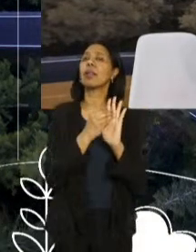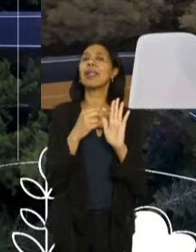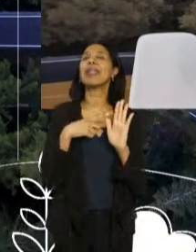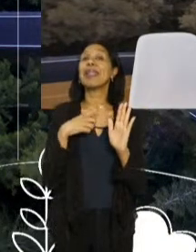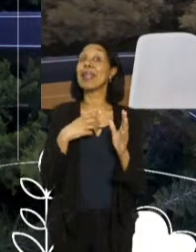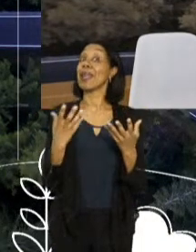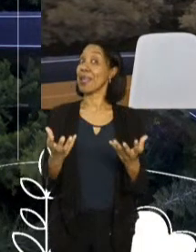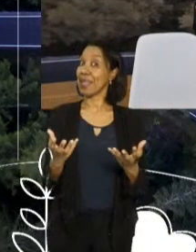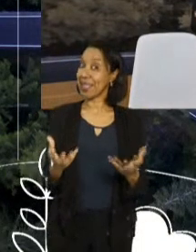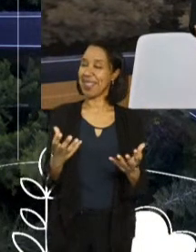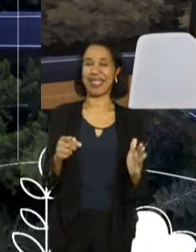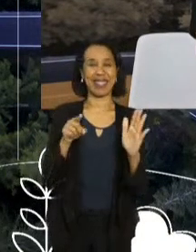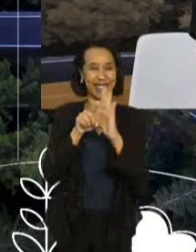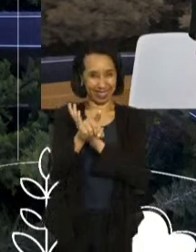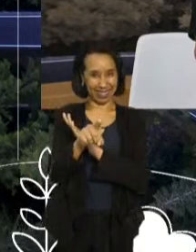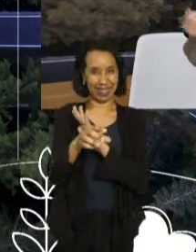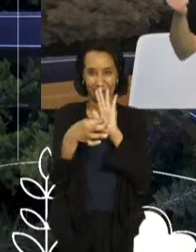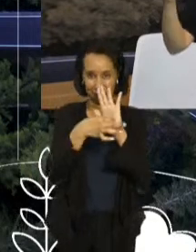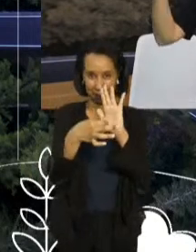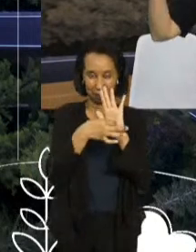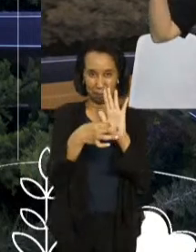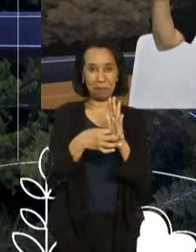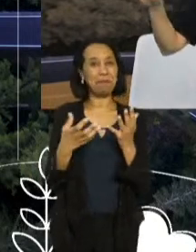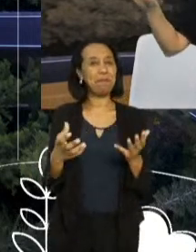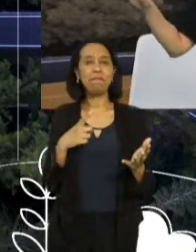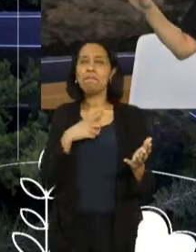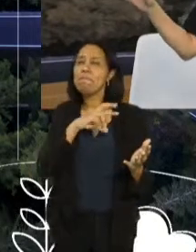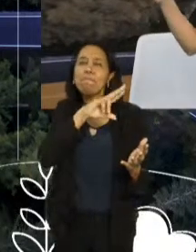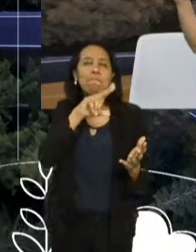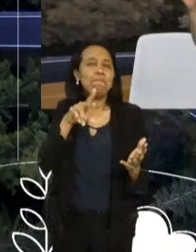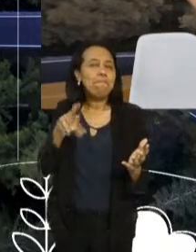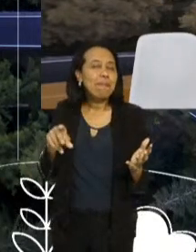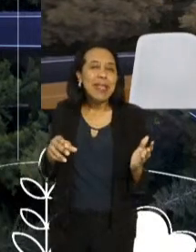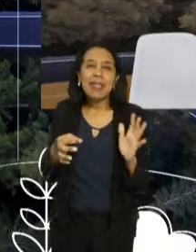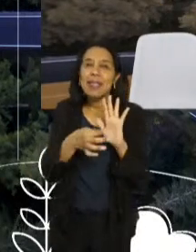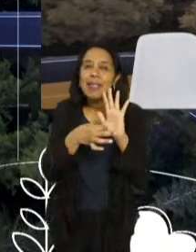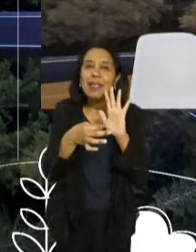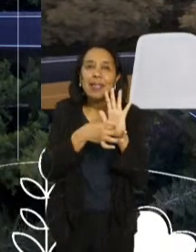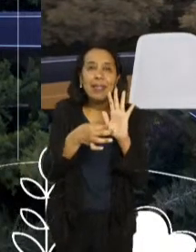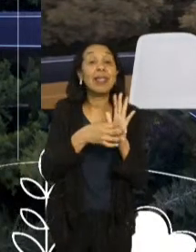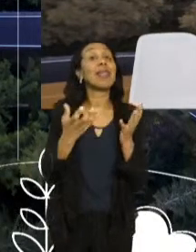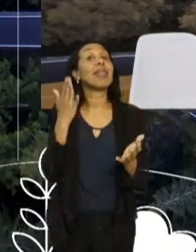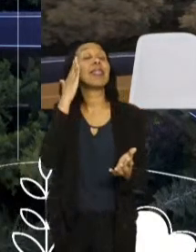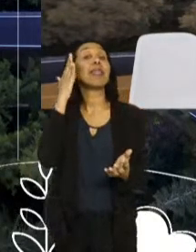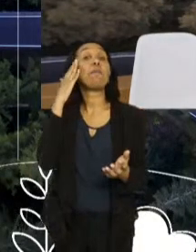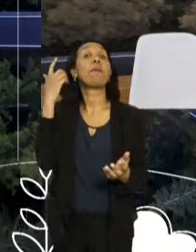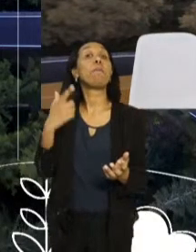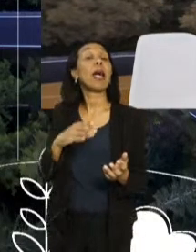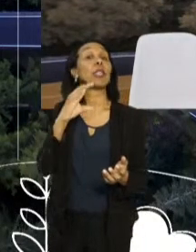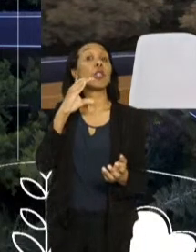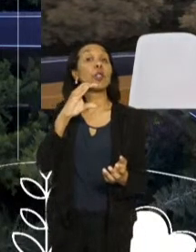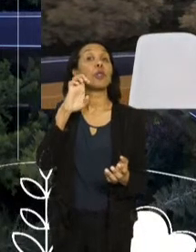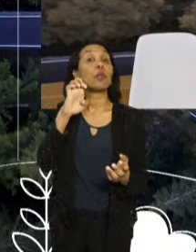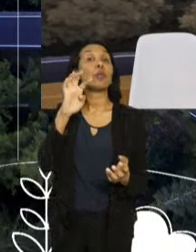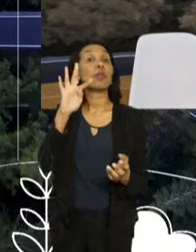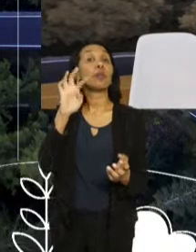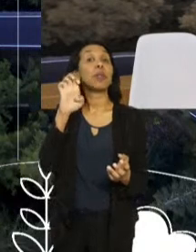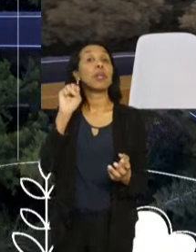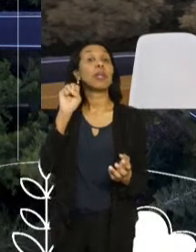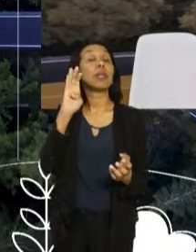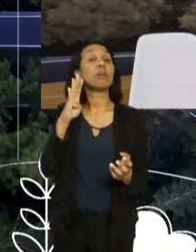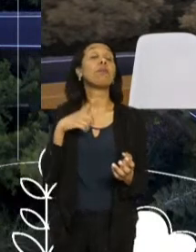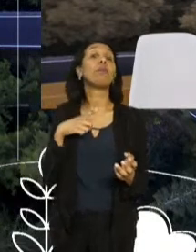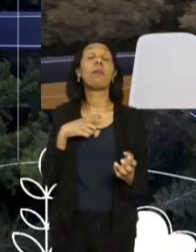enviar uma bola aí para você como uma pergunta, e a gente está cheio de comentários aqui, o pessoal querendo saber mais sobre a CETESB. Mas,